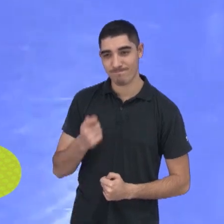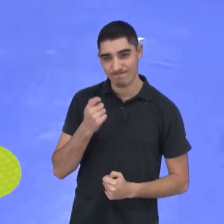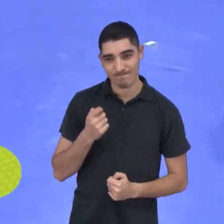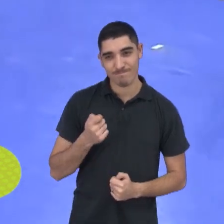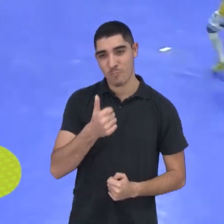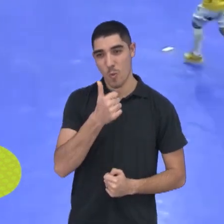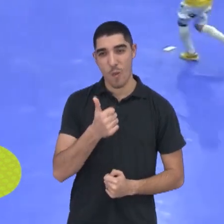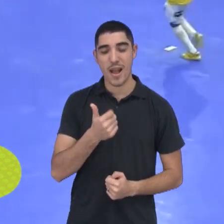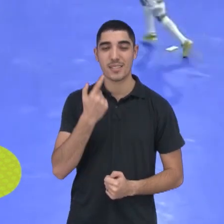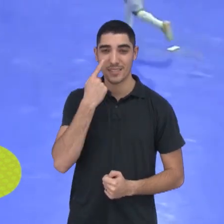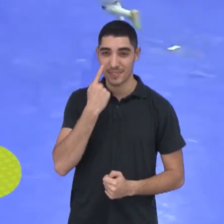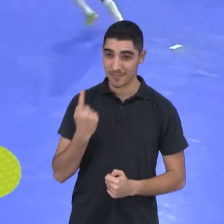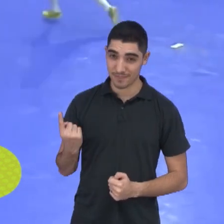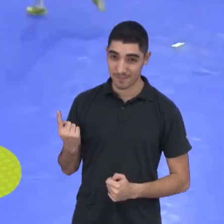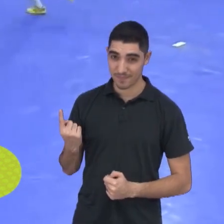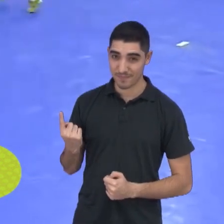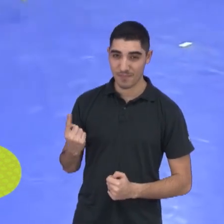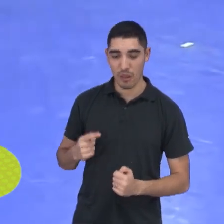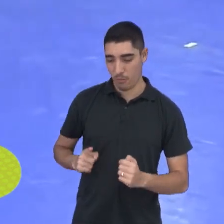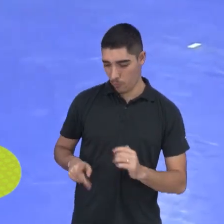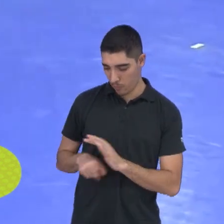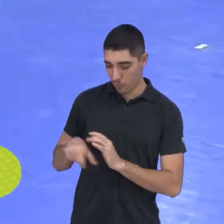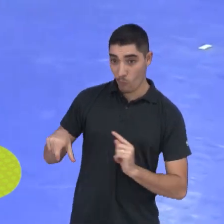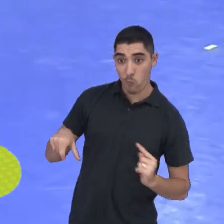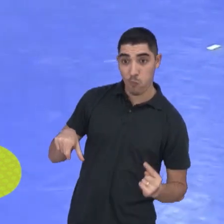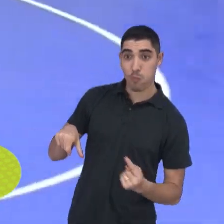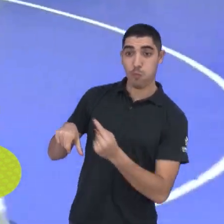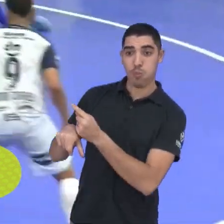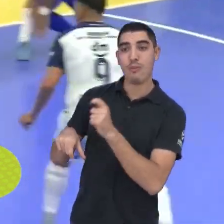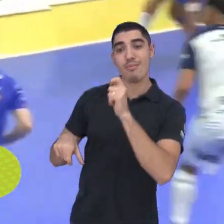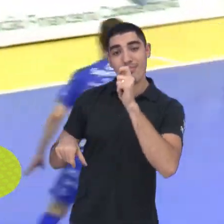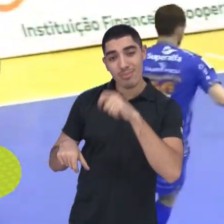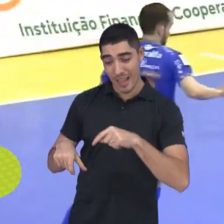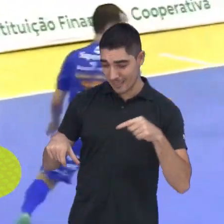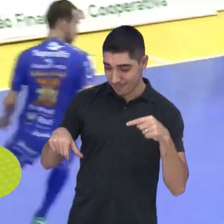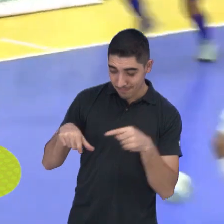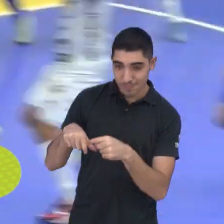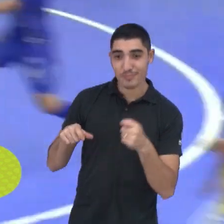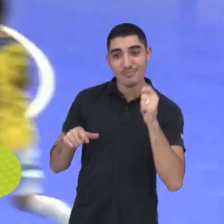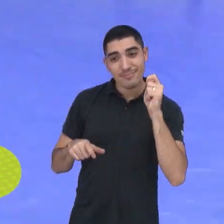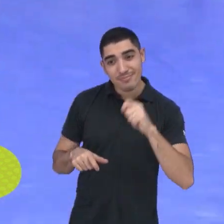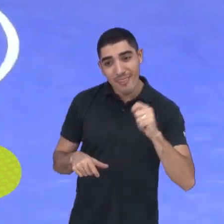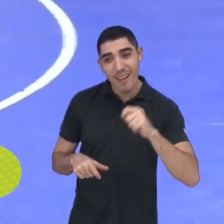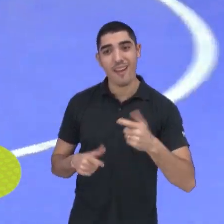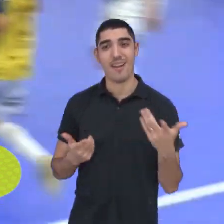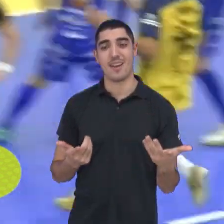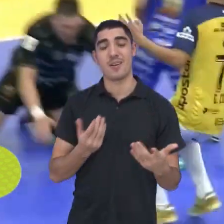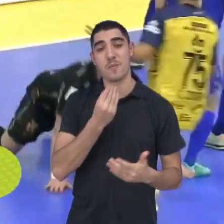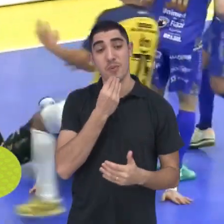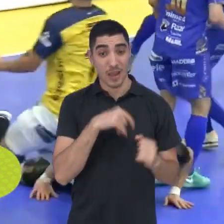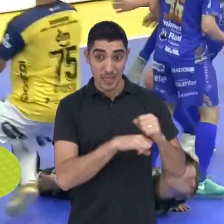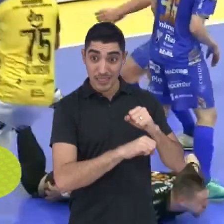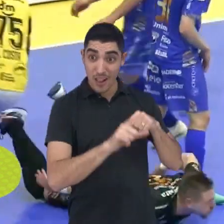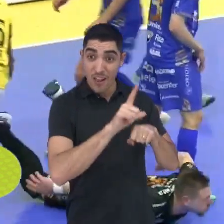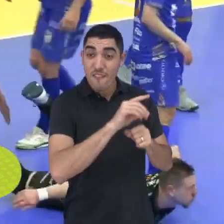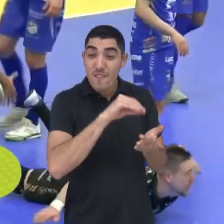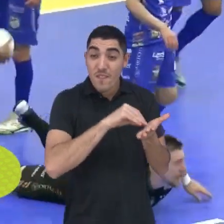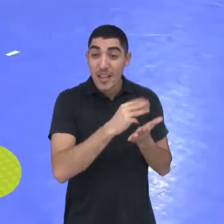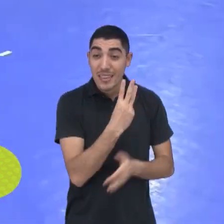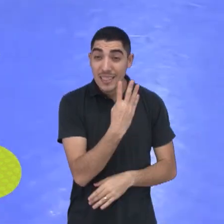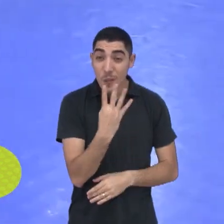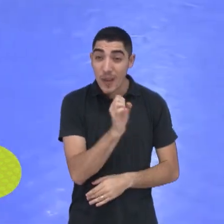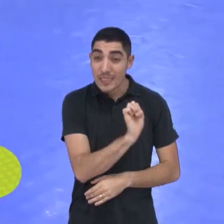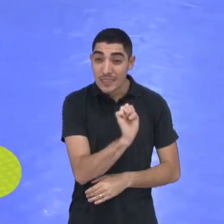Pedro, que dominou e bateu por cima a chance do empate. Se salva o São Lourenço, restando 34 segundos para o